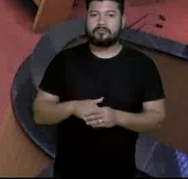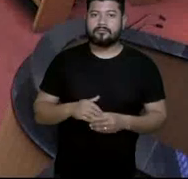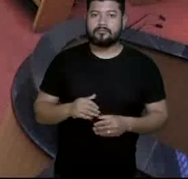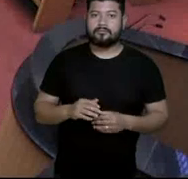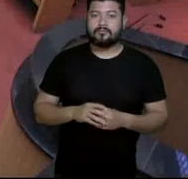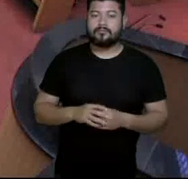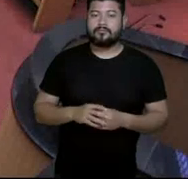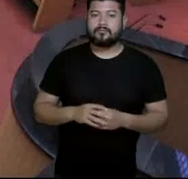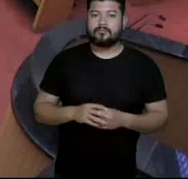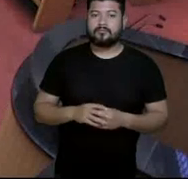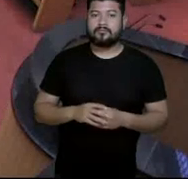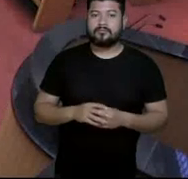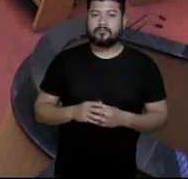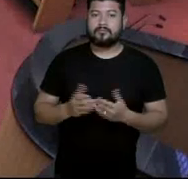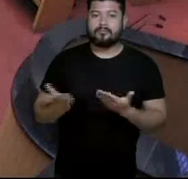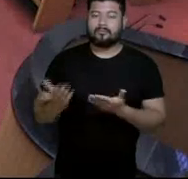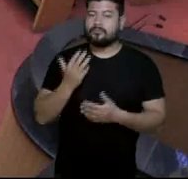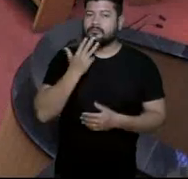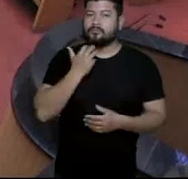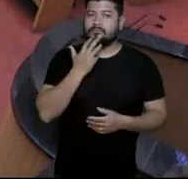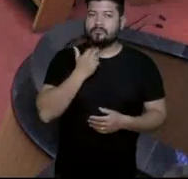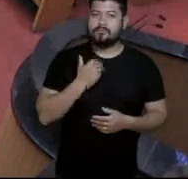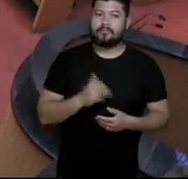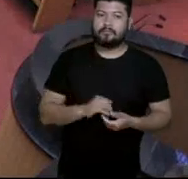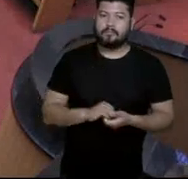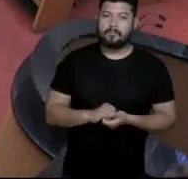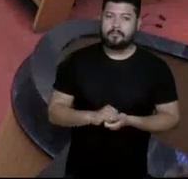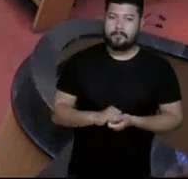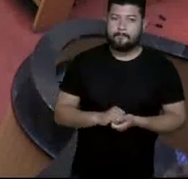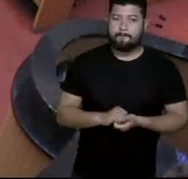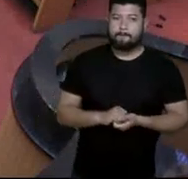com a palavra o deputado Marquito.